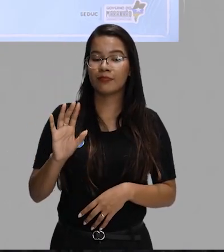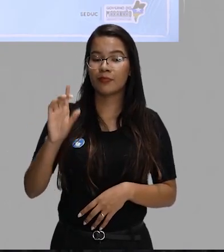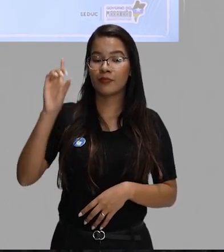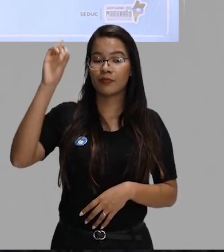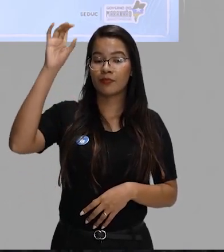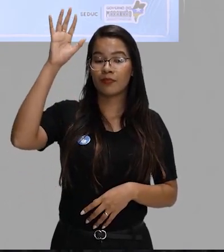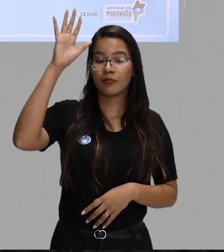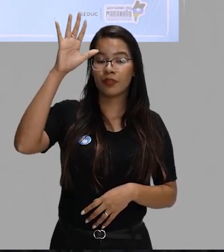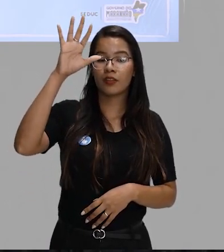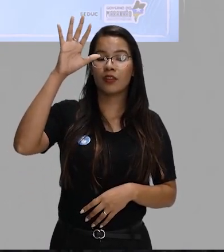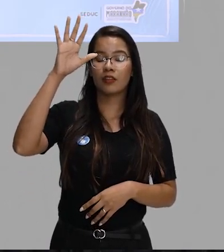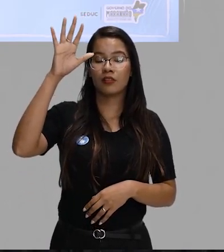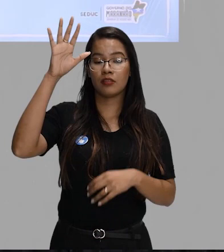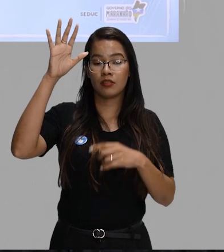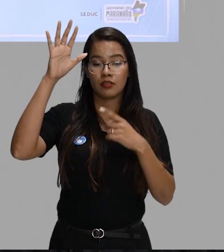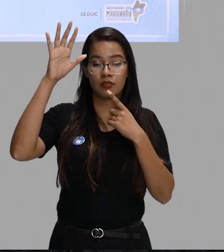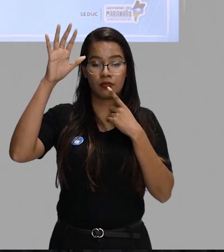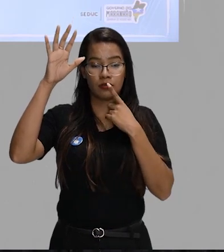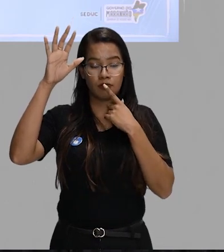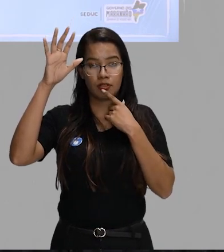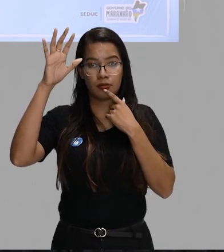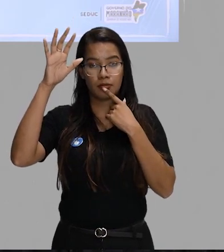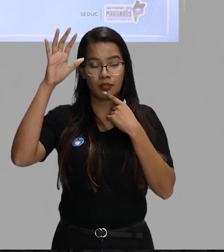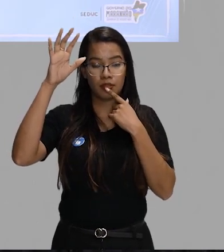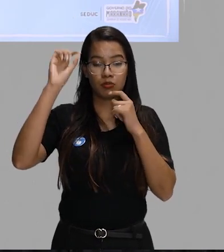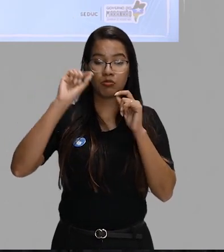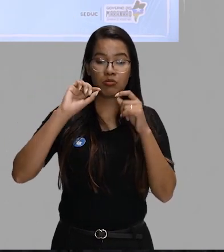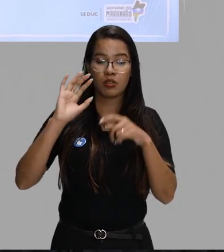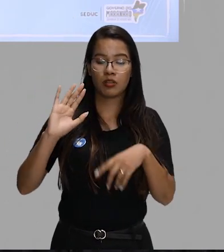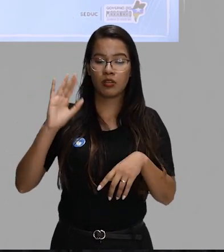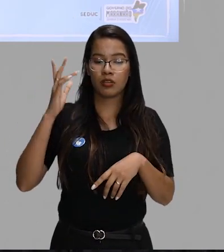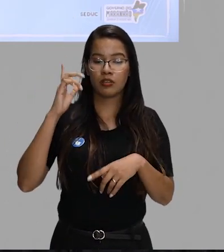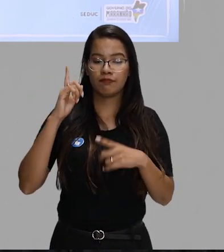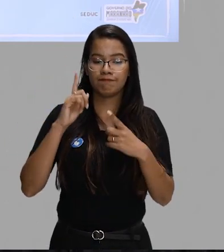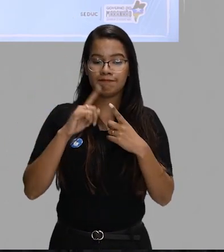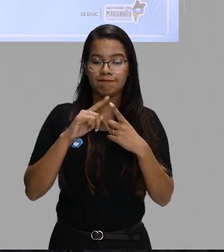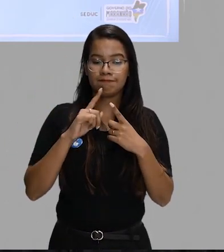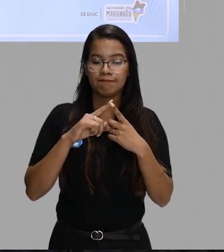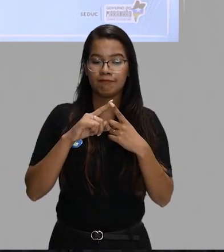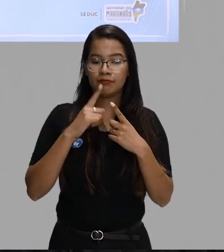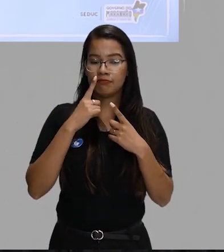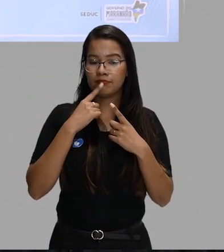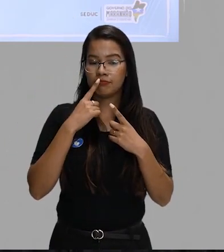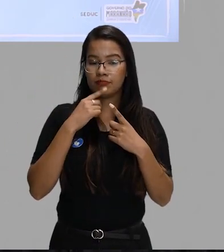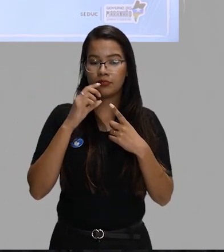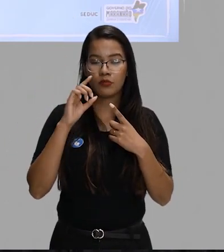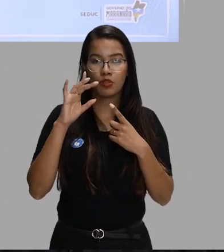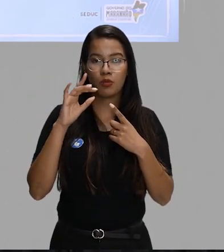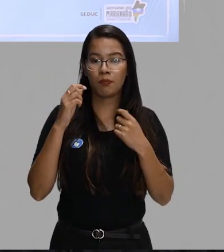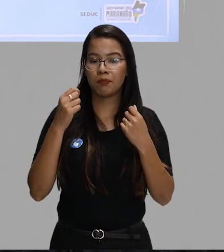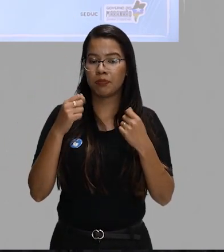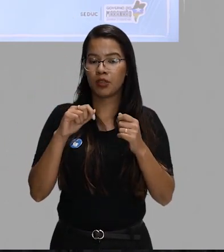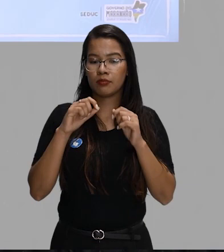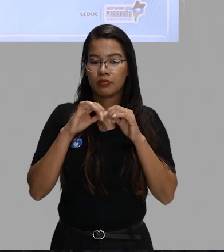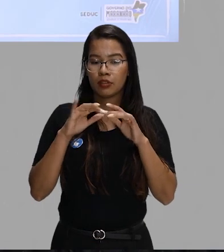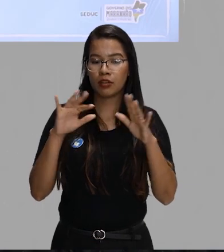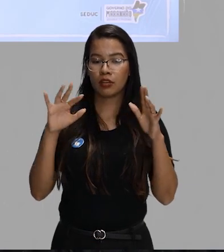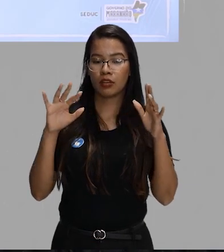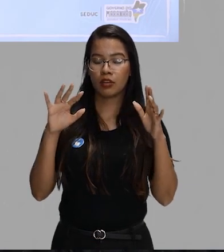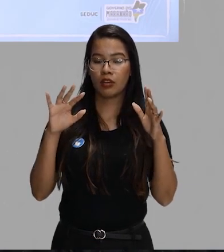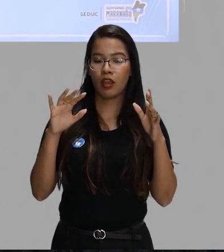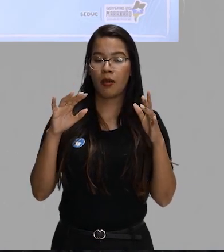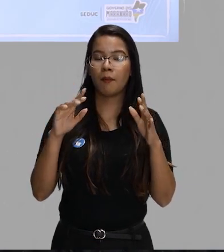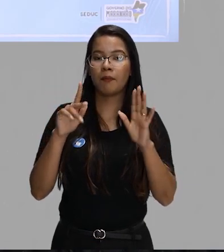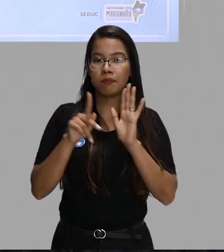vermelha, o que é que nós vamos ter? Um objeto vermelho ele só consegue refletir a sua cor de origem, no caso que